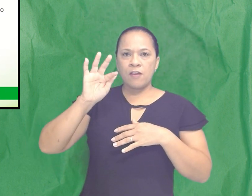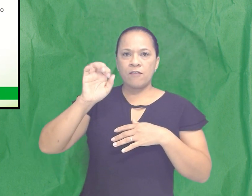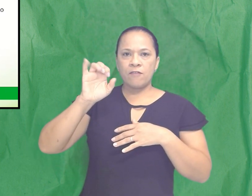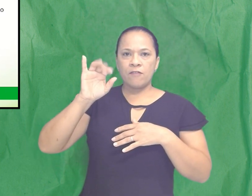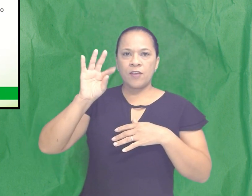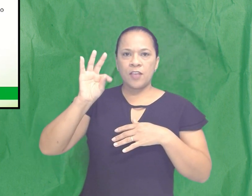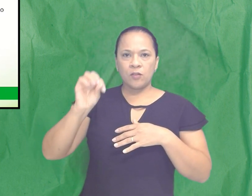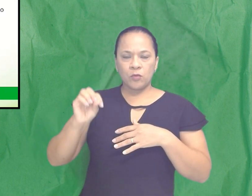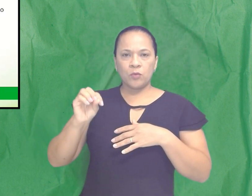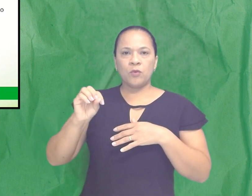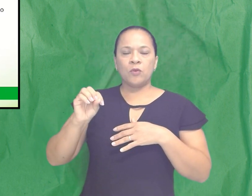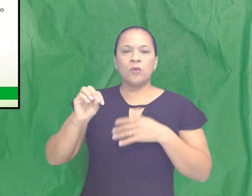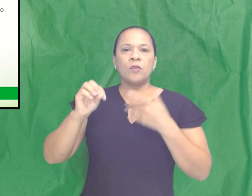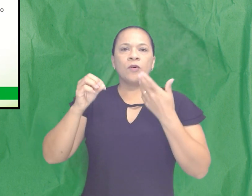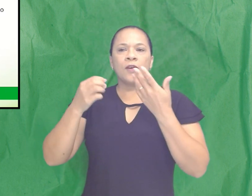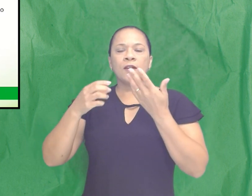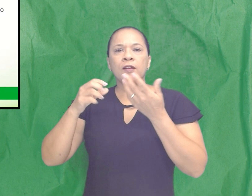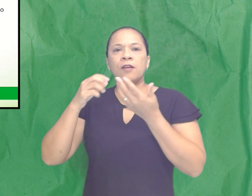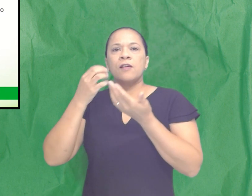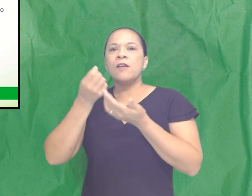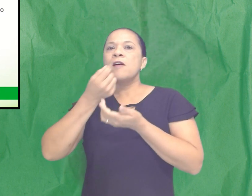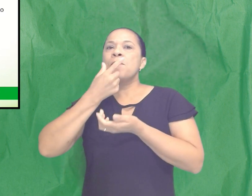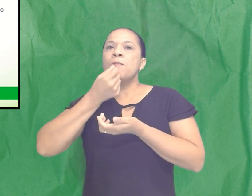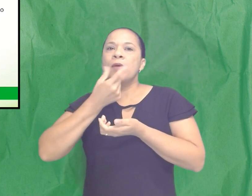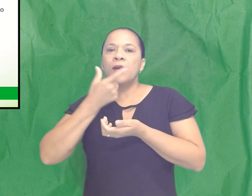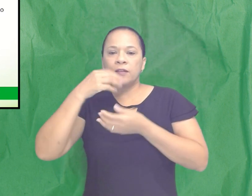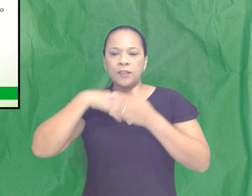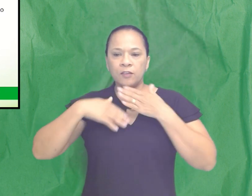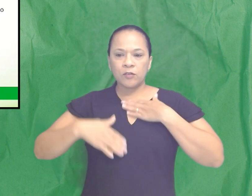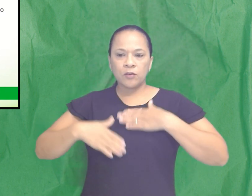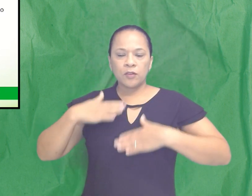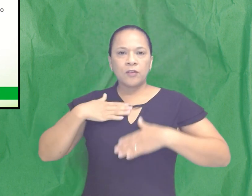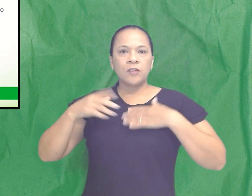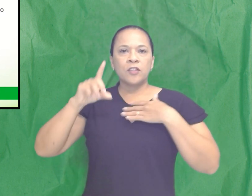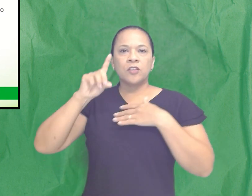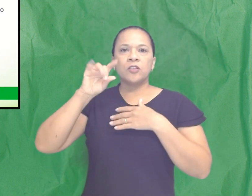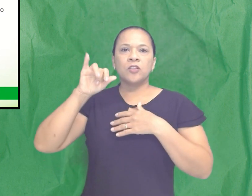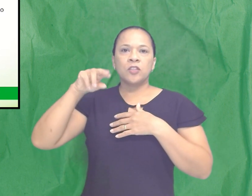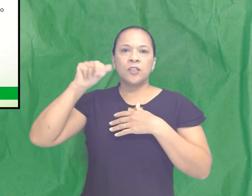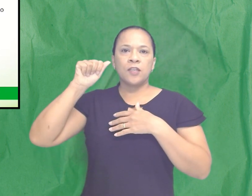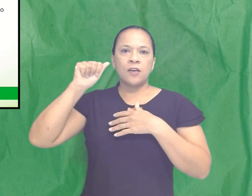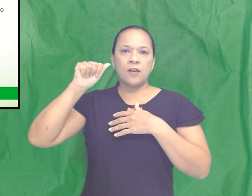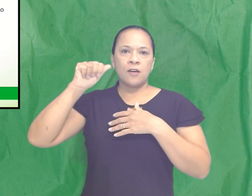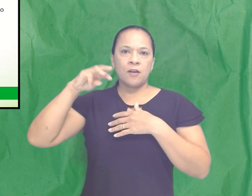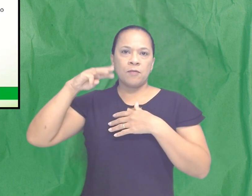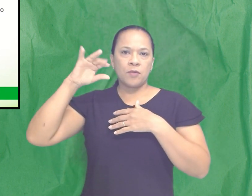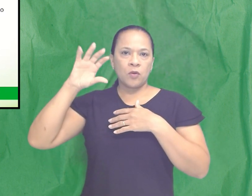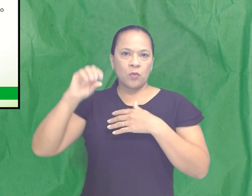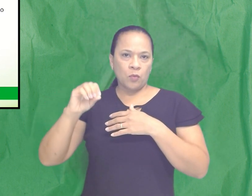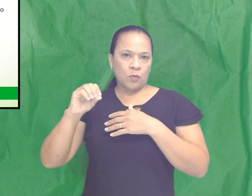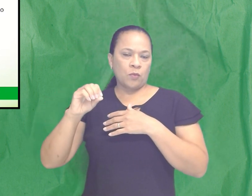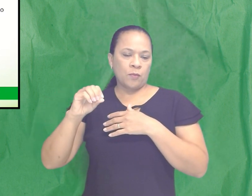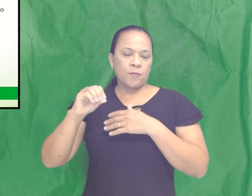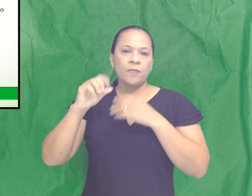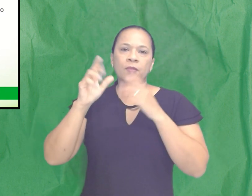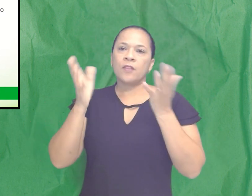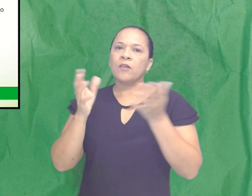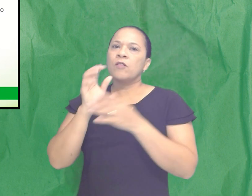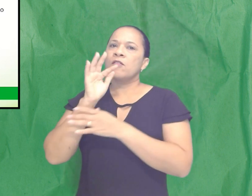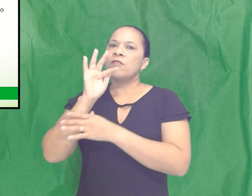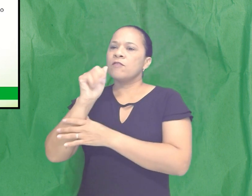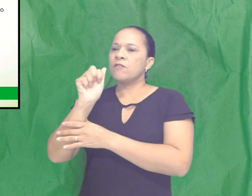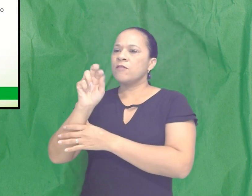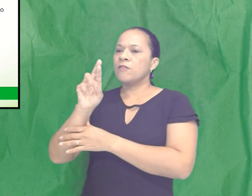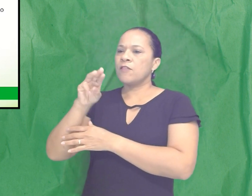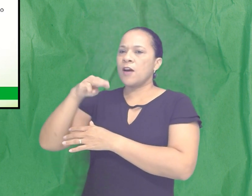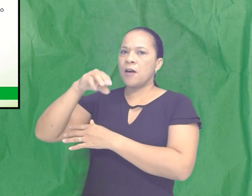então, esse processo de farmacodinâmica. Então, o que seria essa farmacodinâmica?